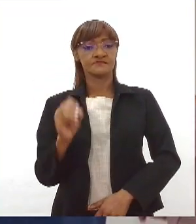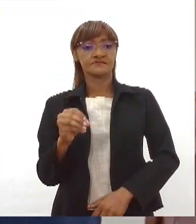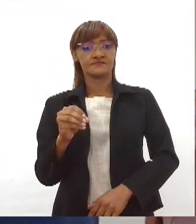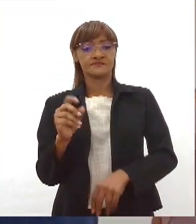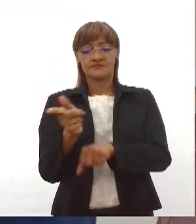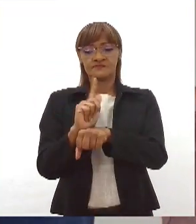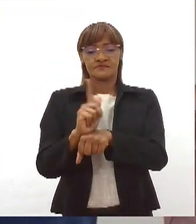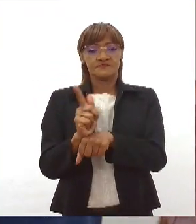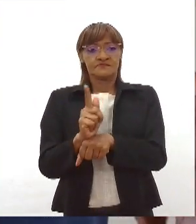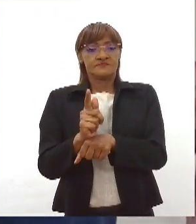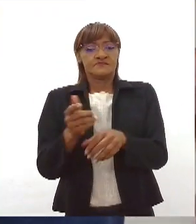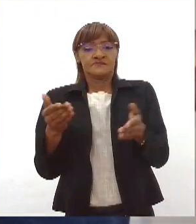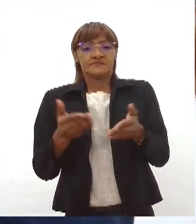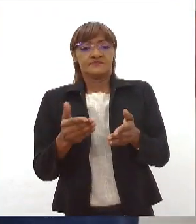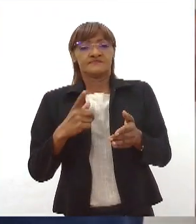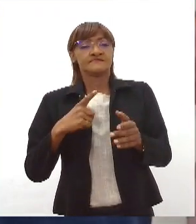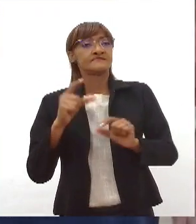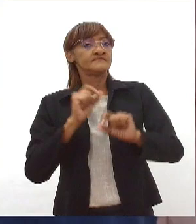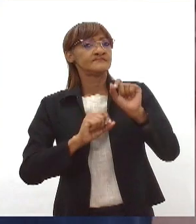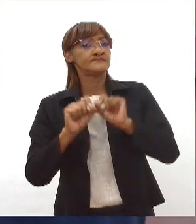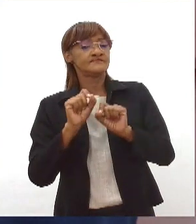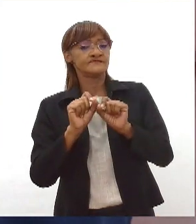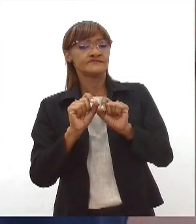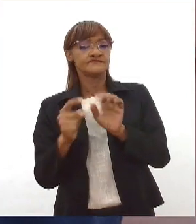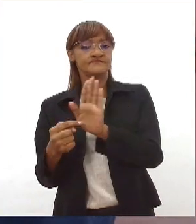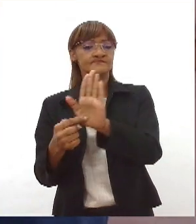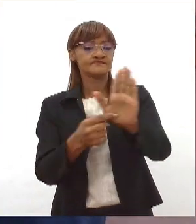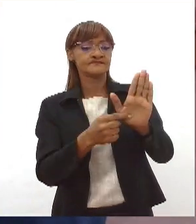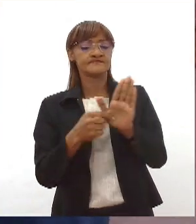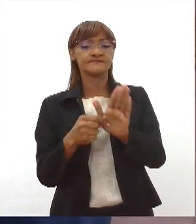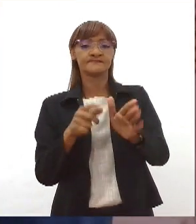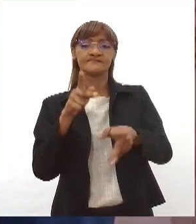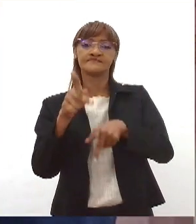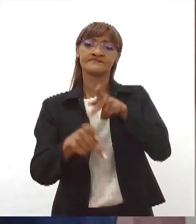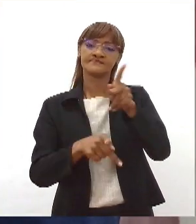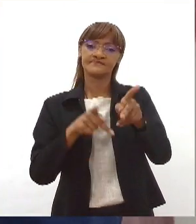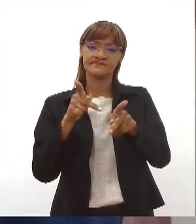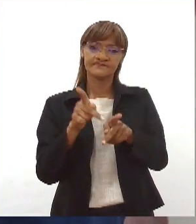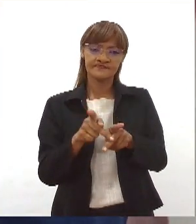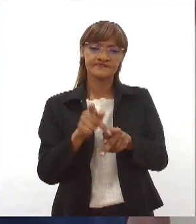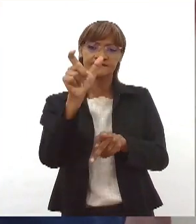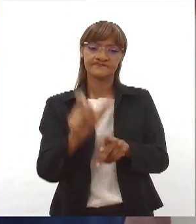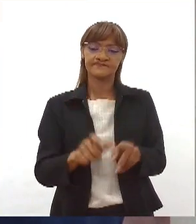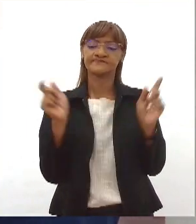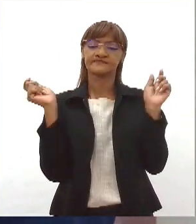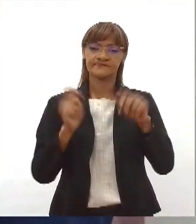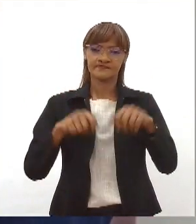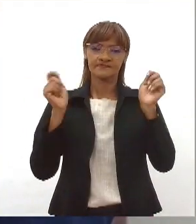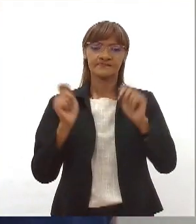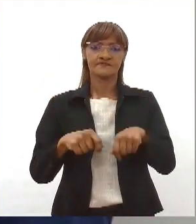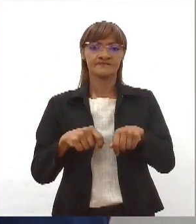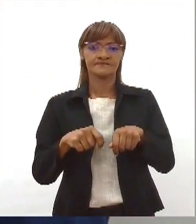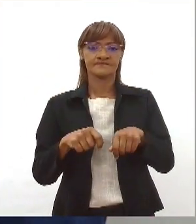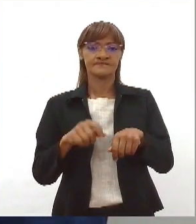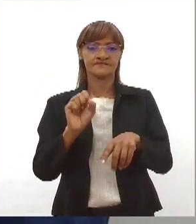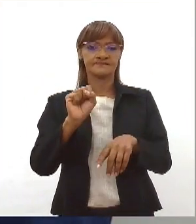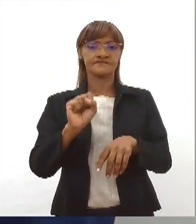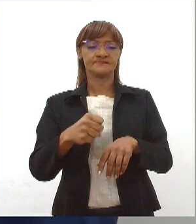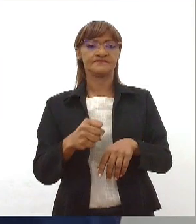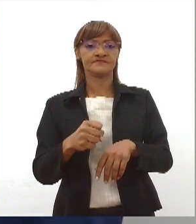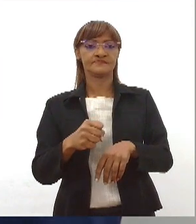ações que mostraram para a população a capacidade da lesen realizar mais que